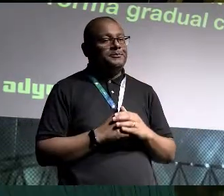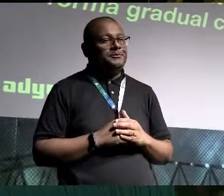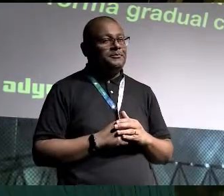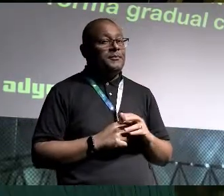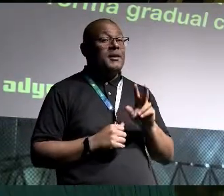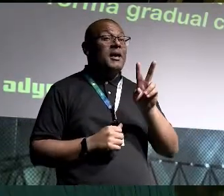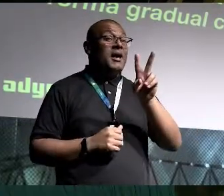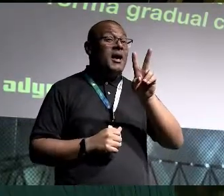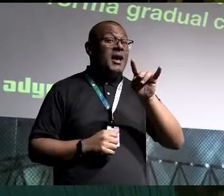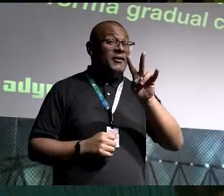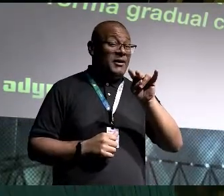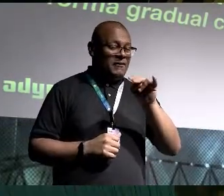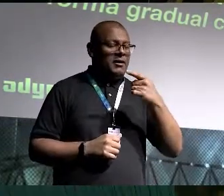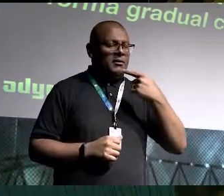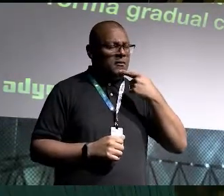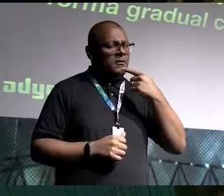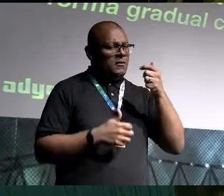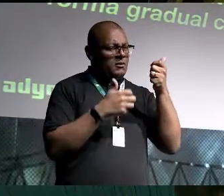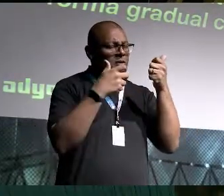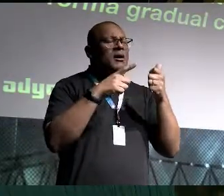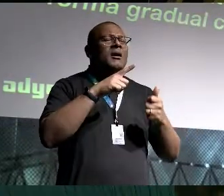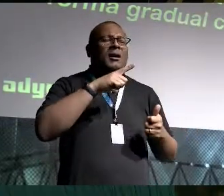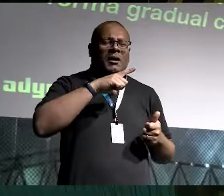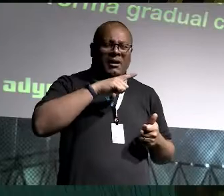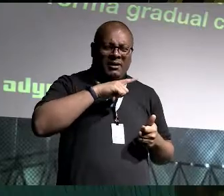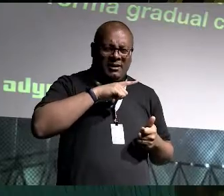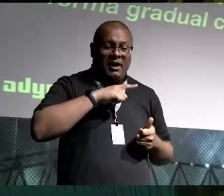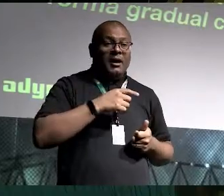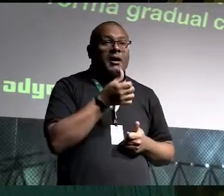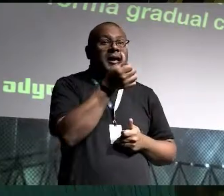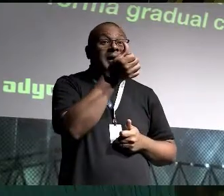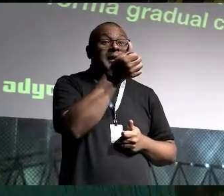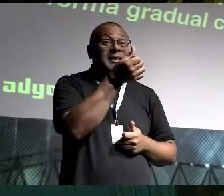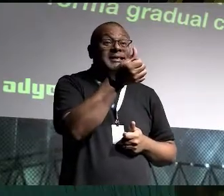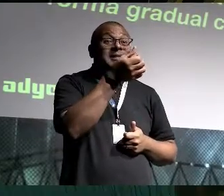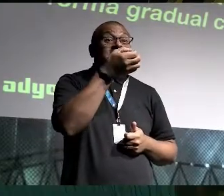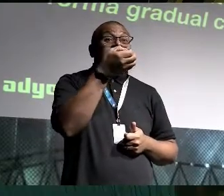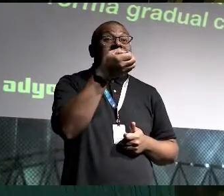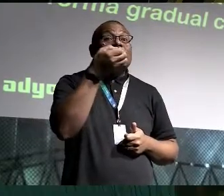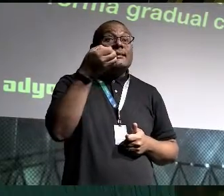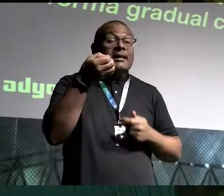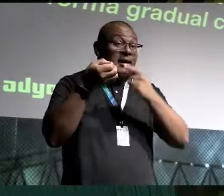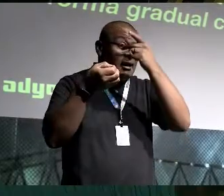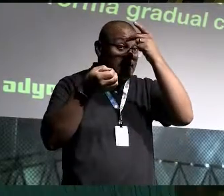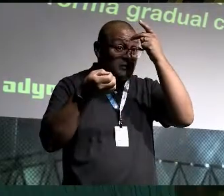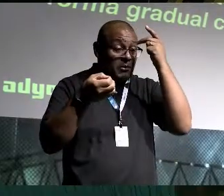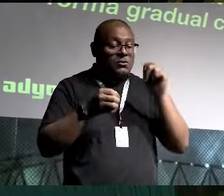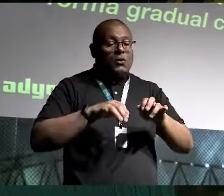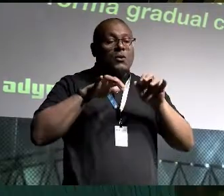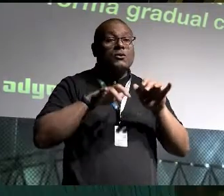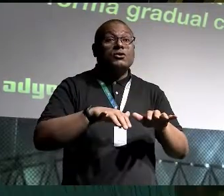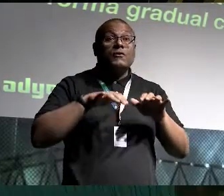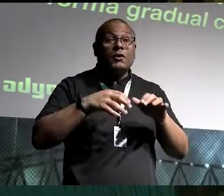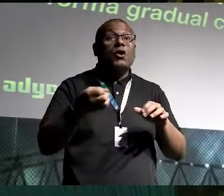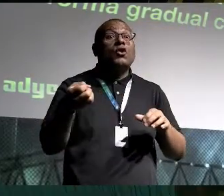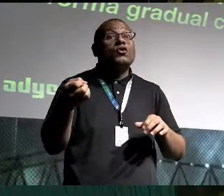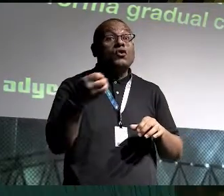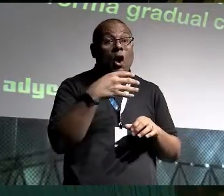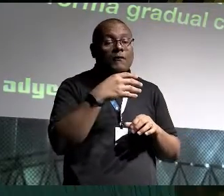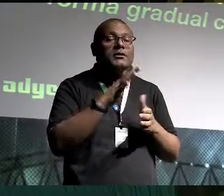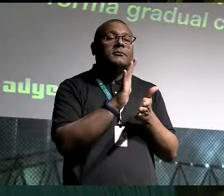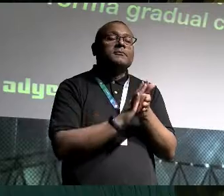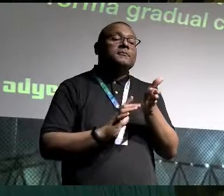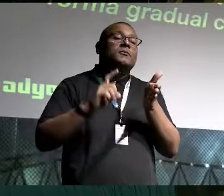Vivi explicou, a gente tem cerca de mais de 600 desenvolvedores ao redor do mundo tentando colocar novas